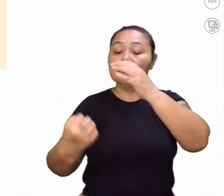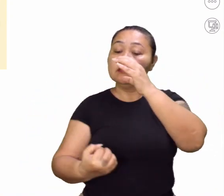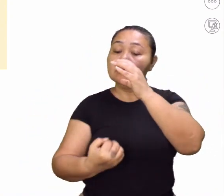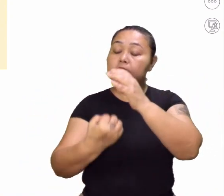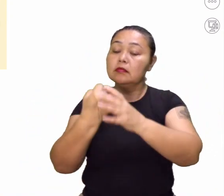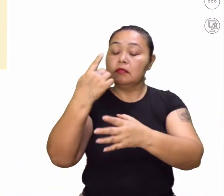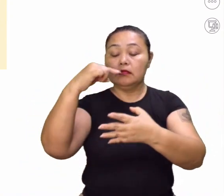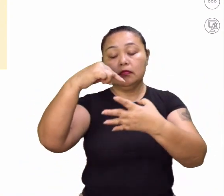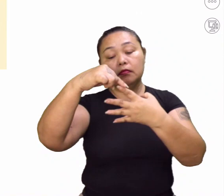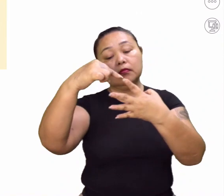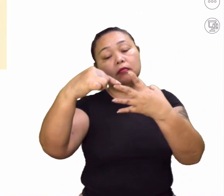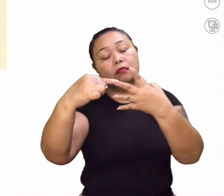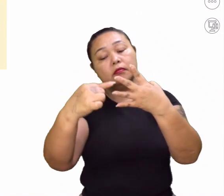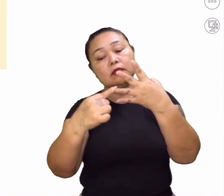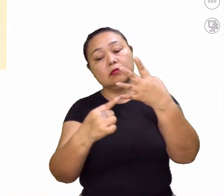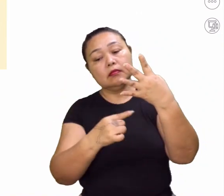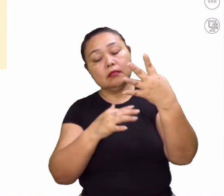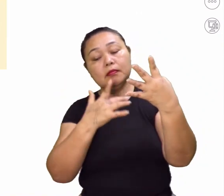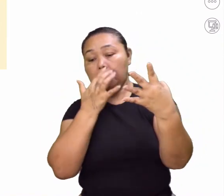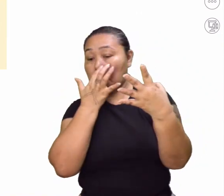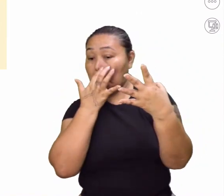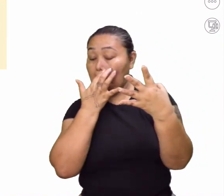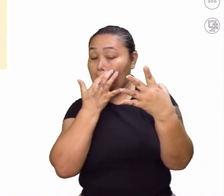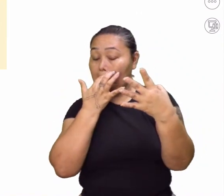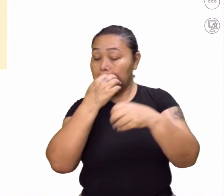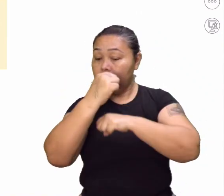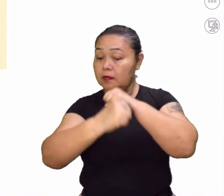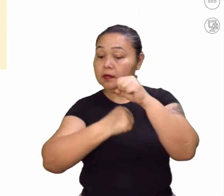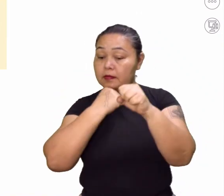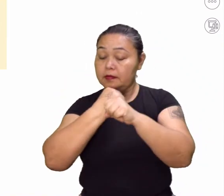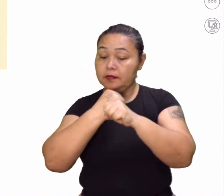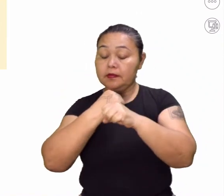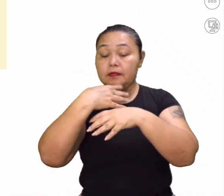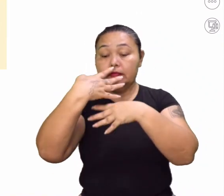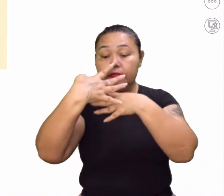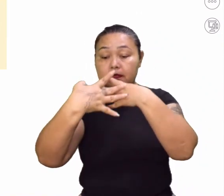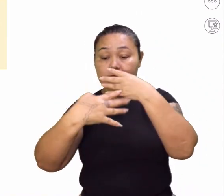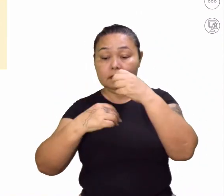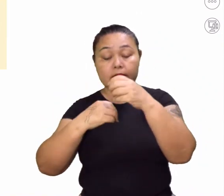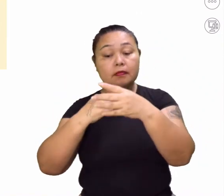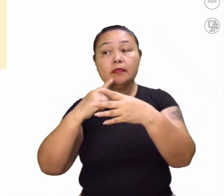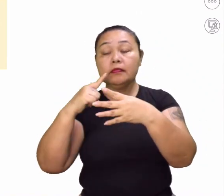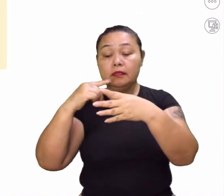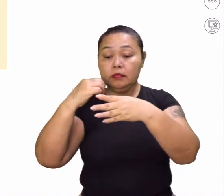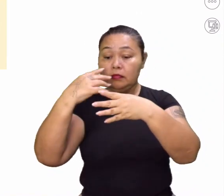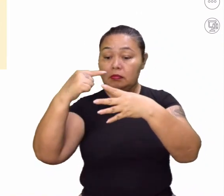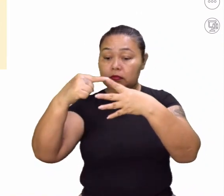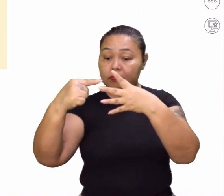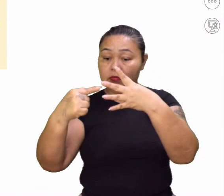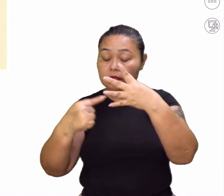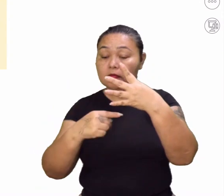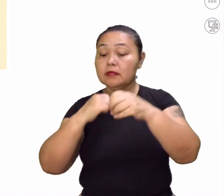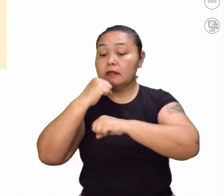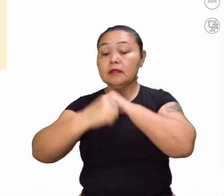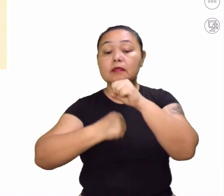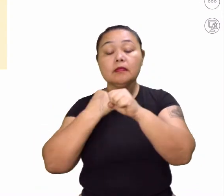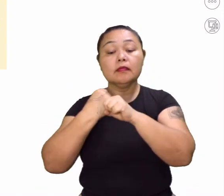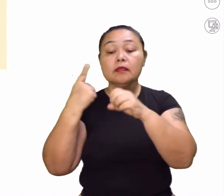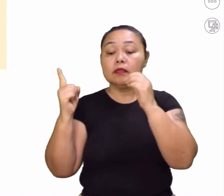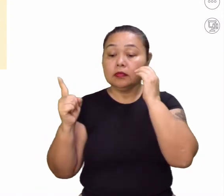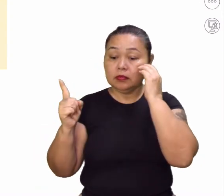origem às estações do ano. Então, Rogério, olha só, vamos interpretar esse texto desenhando? O que você